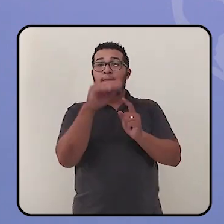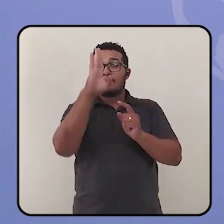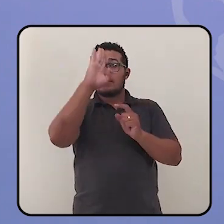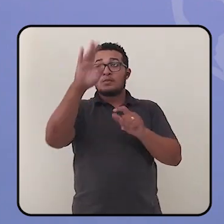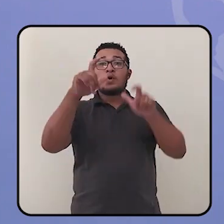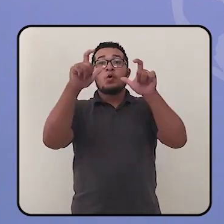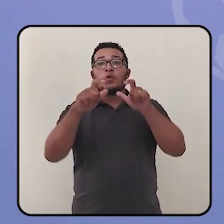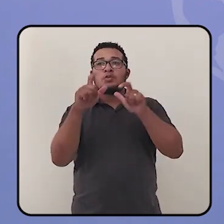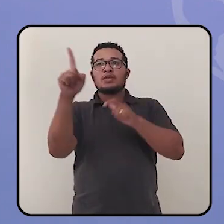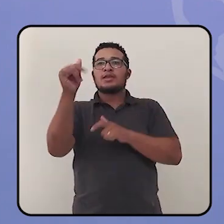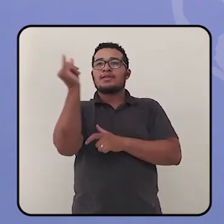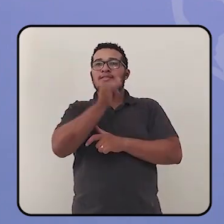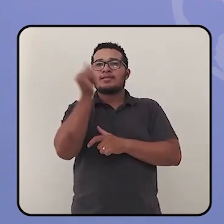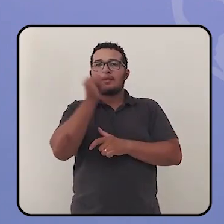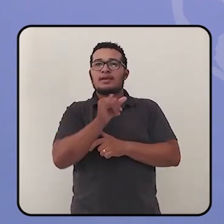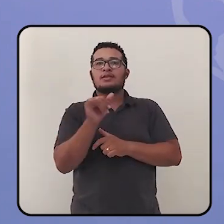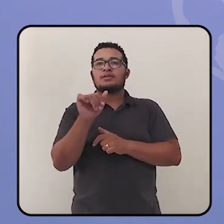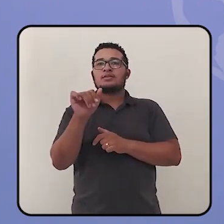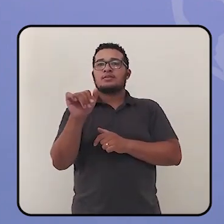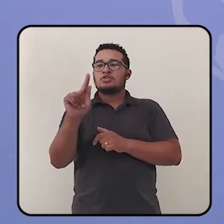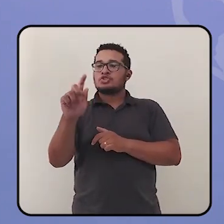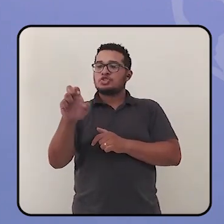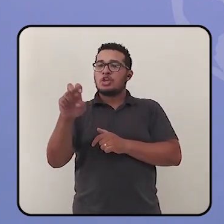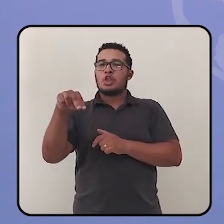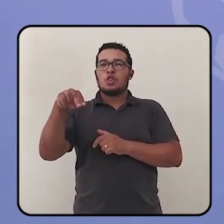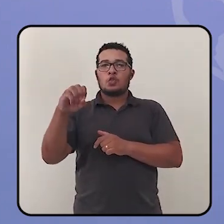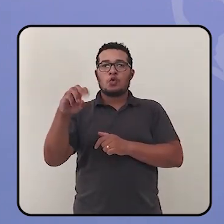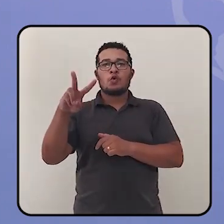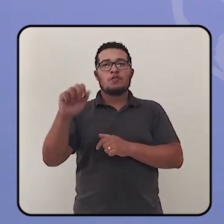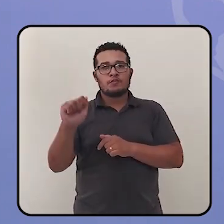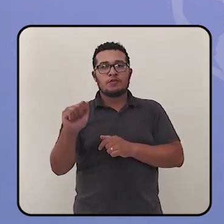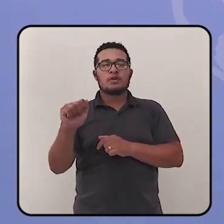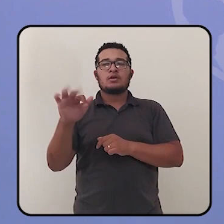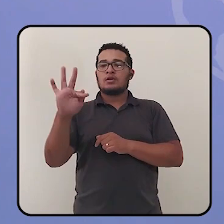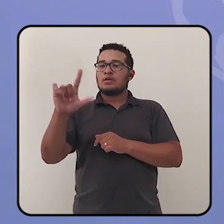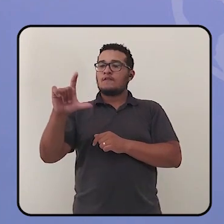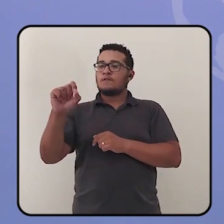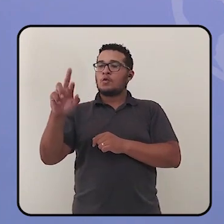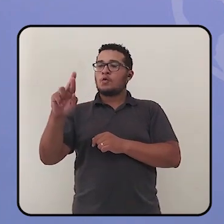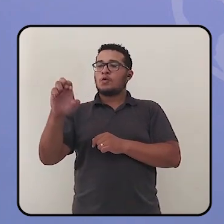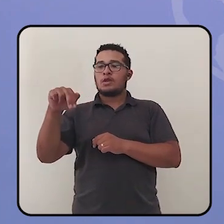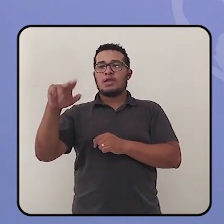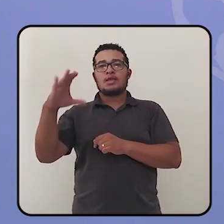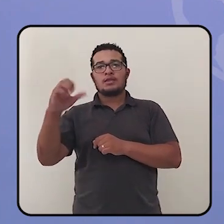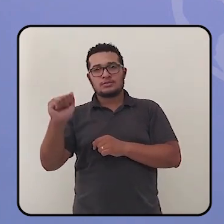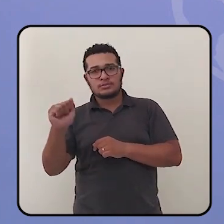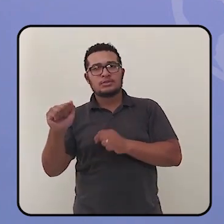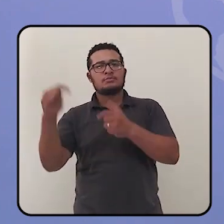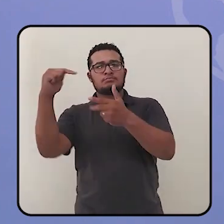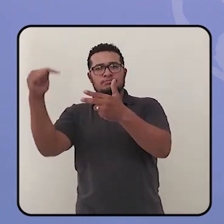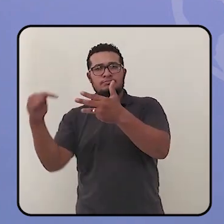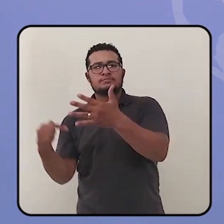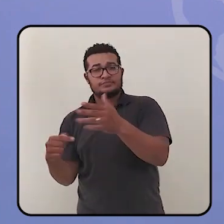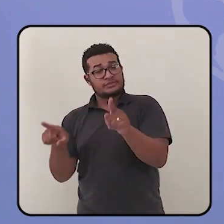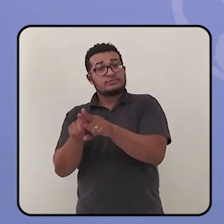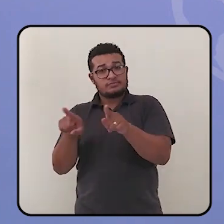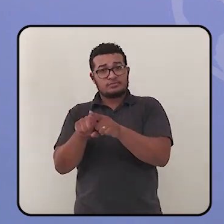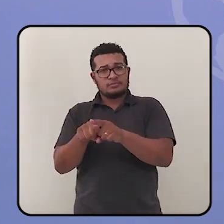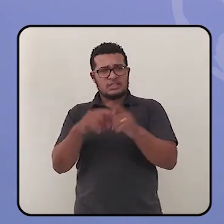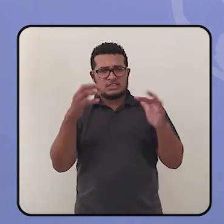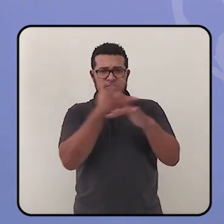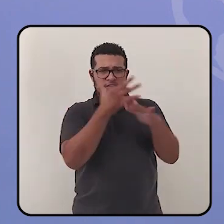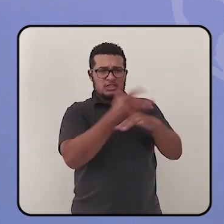região da itália gênova florença veneza essas regiões onde tudo floresce e não só as cidades